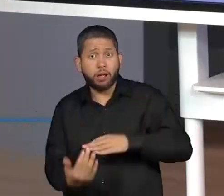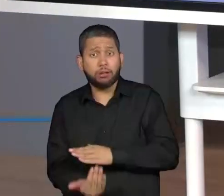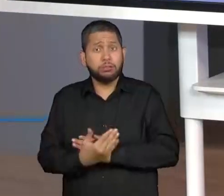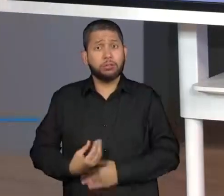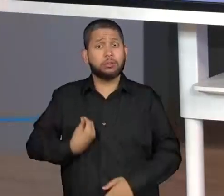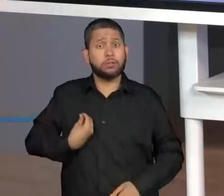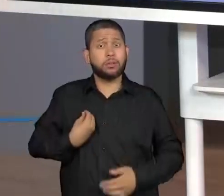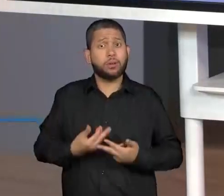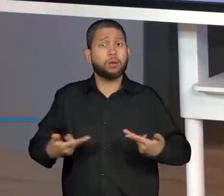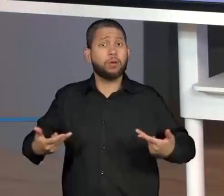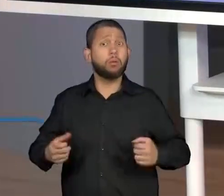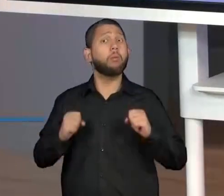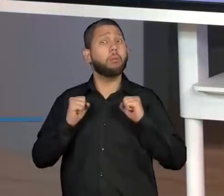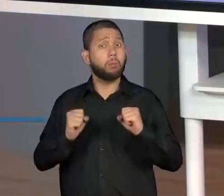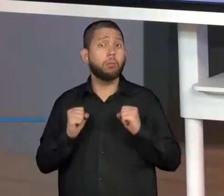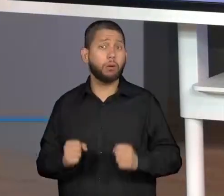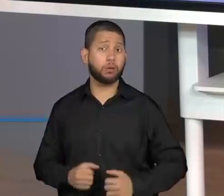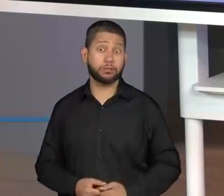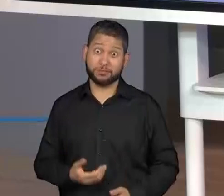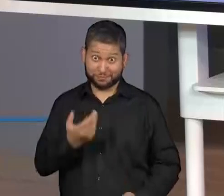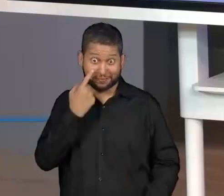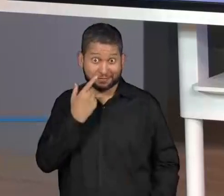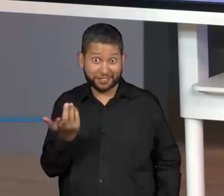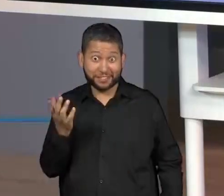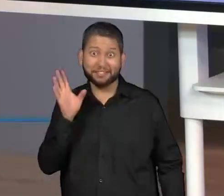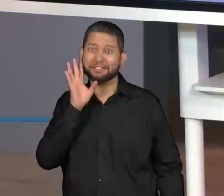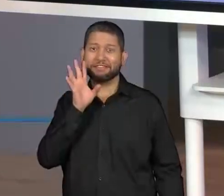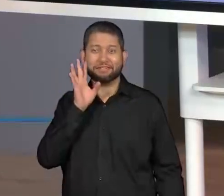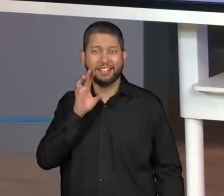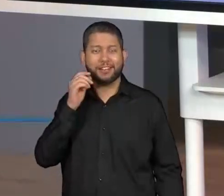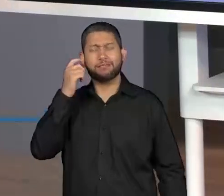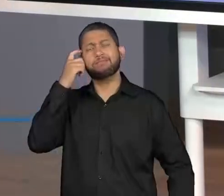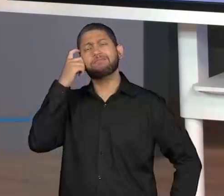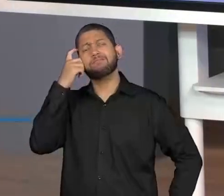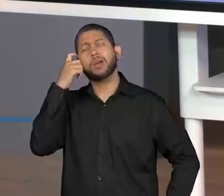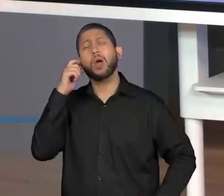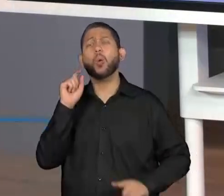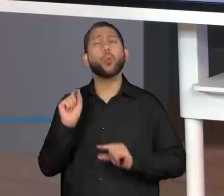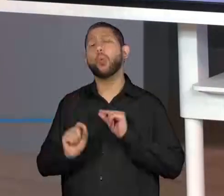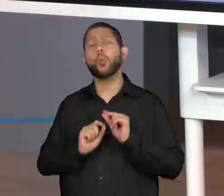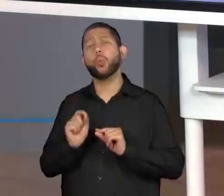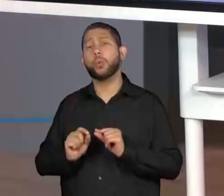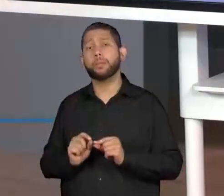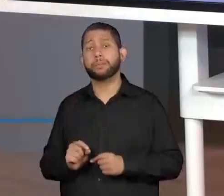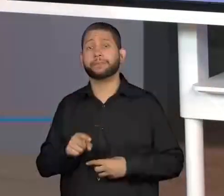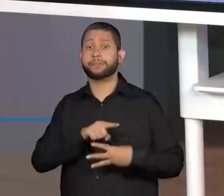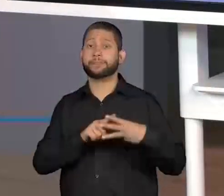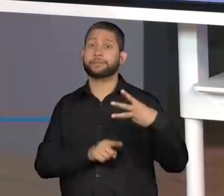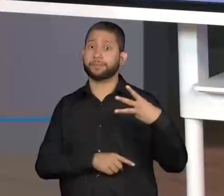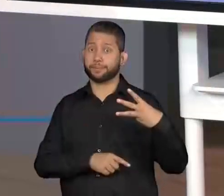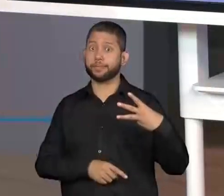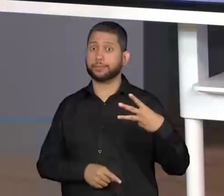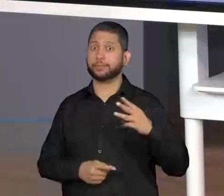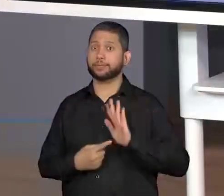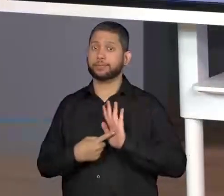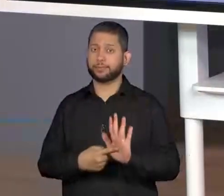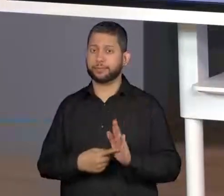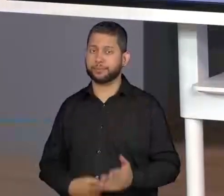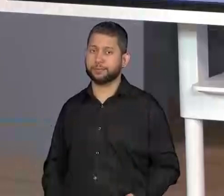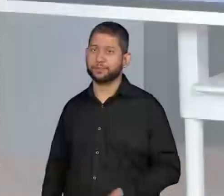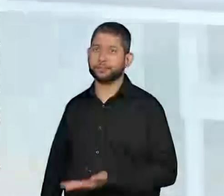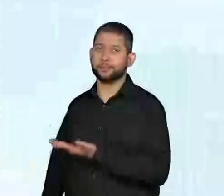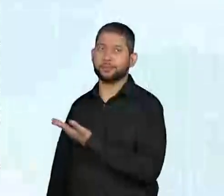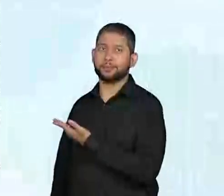são elementos minerais? Bem legal, né? Então a gente vai conhecer um pouquinho mais sobre isso. Olha só, então esses povos